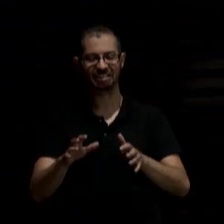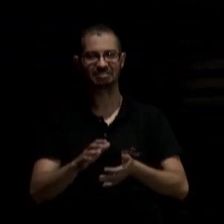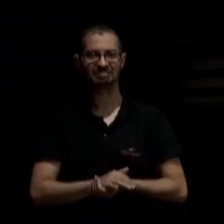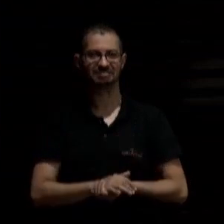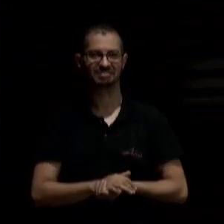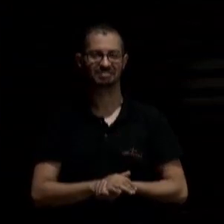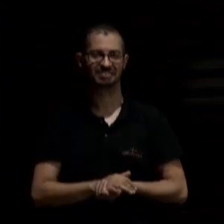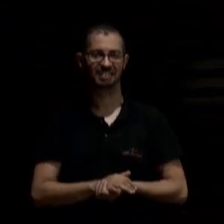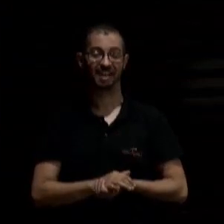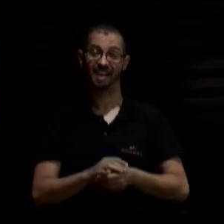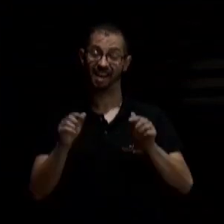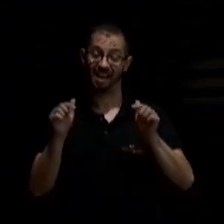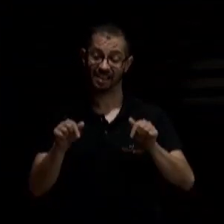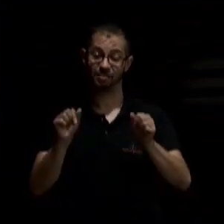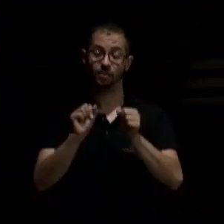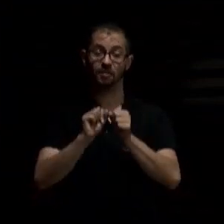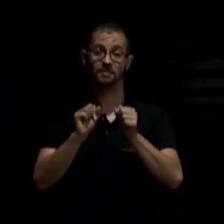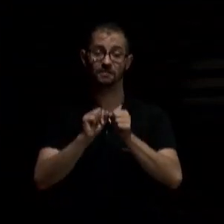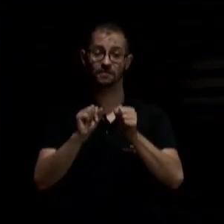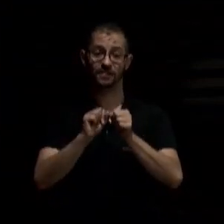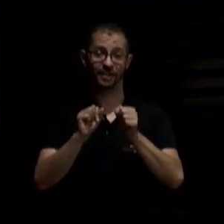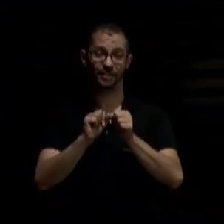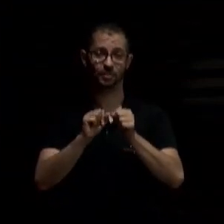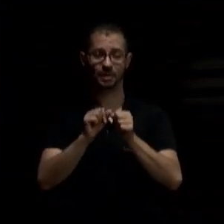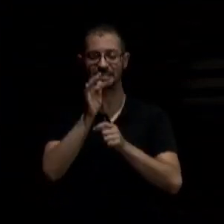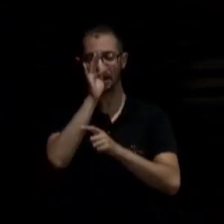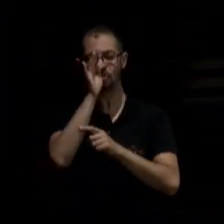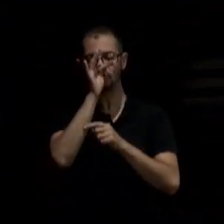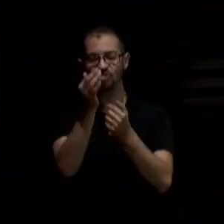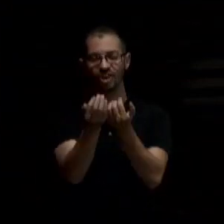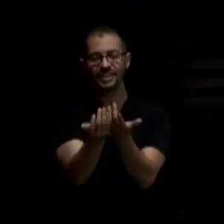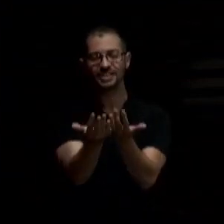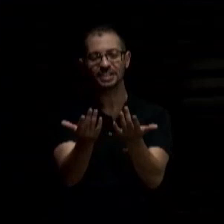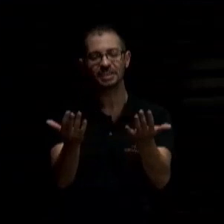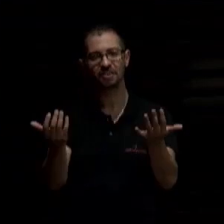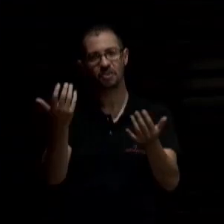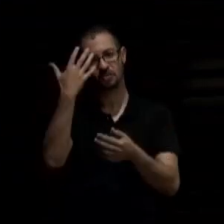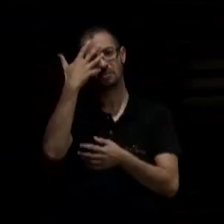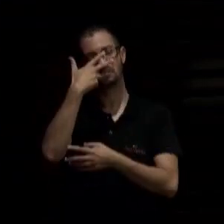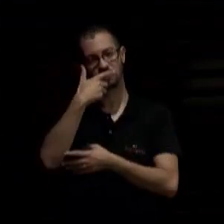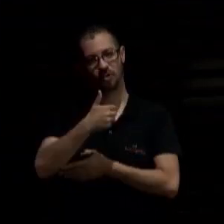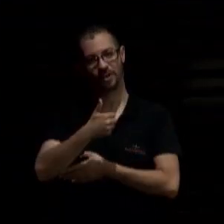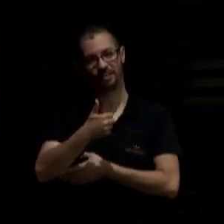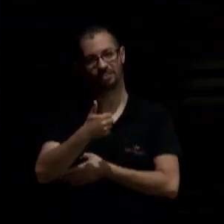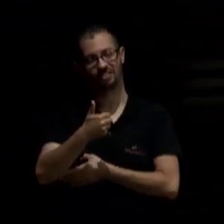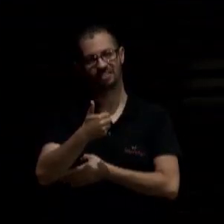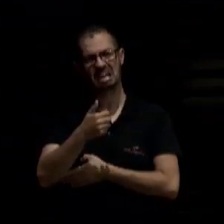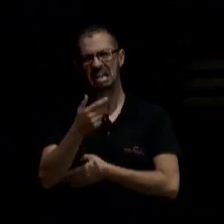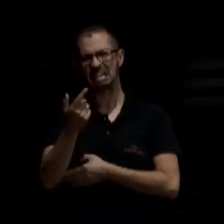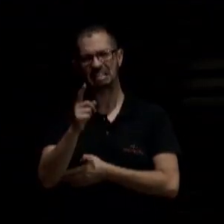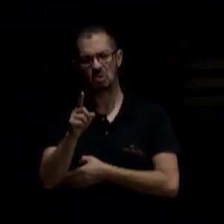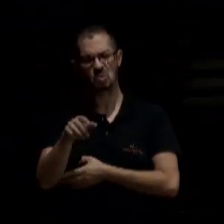Não, Senhor, aqui foi feito para ser um jardim florido e não um campo